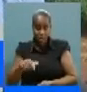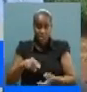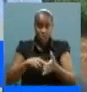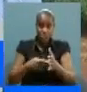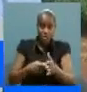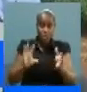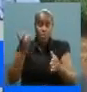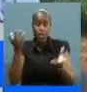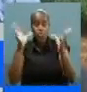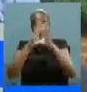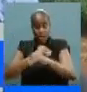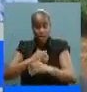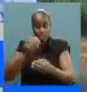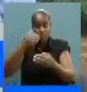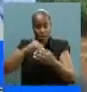mais se acumula